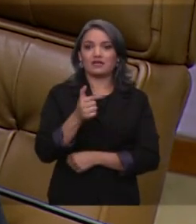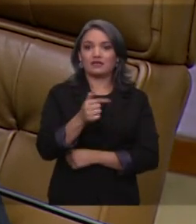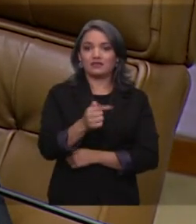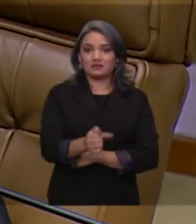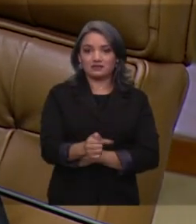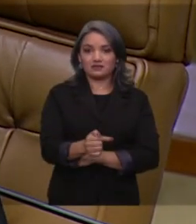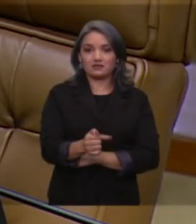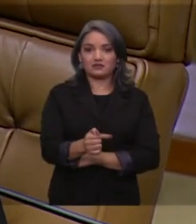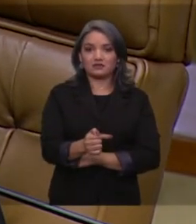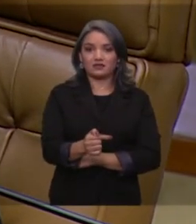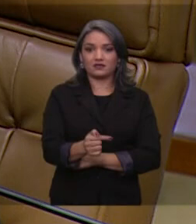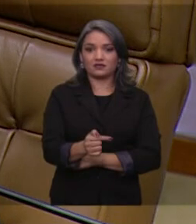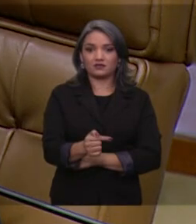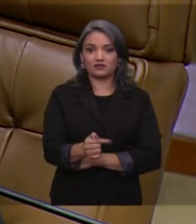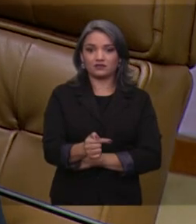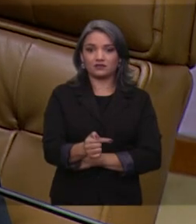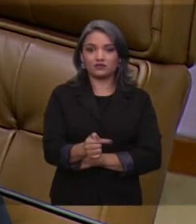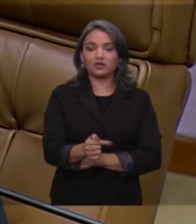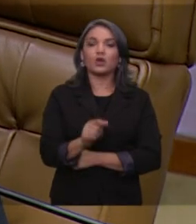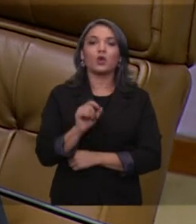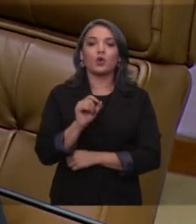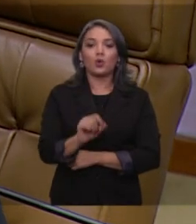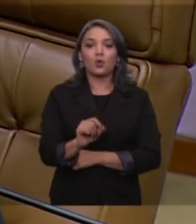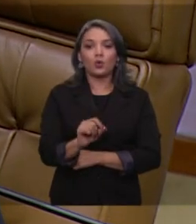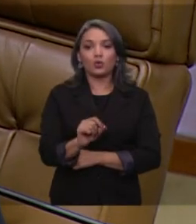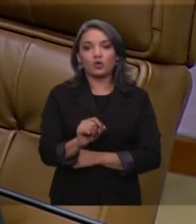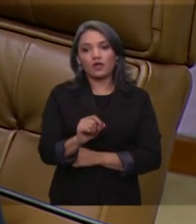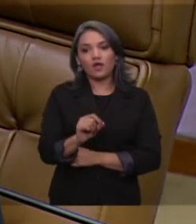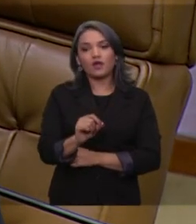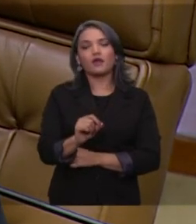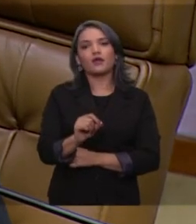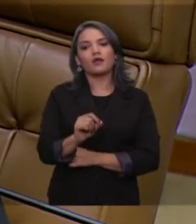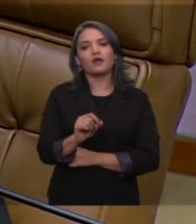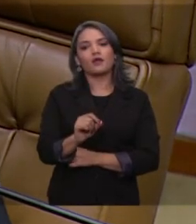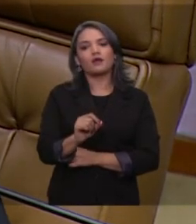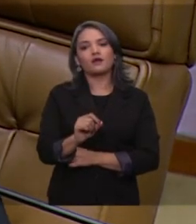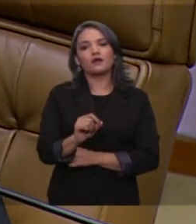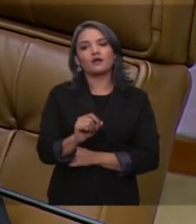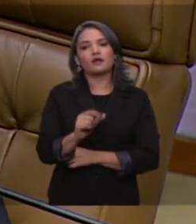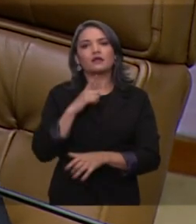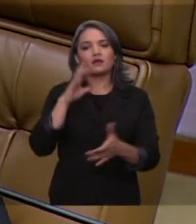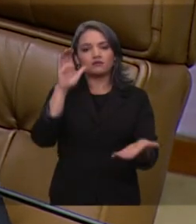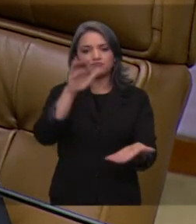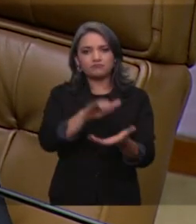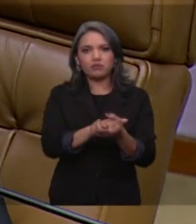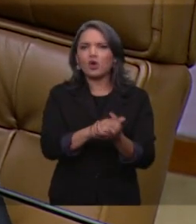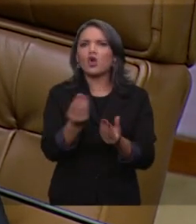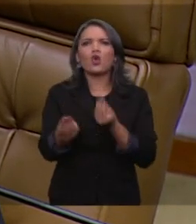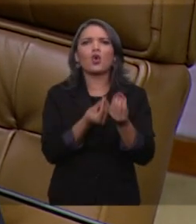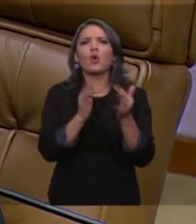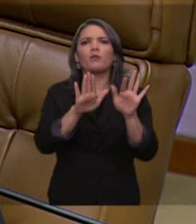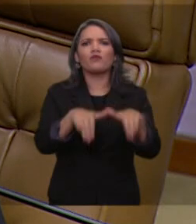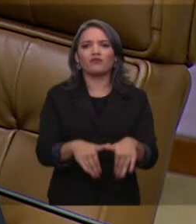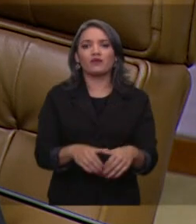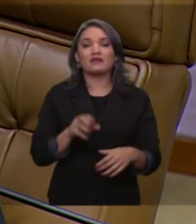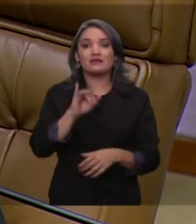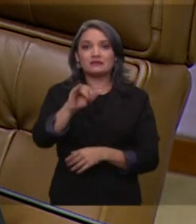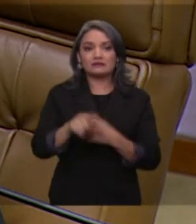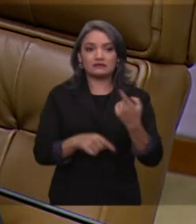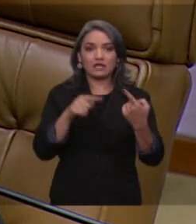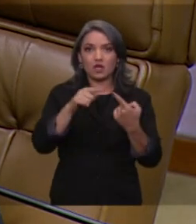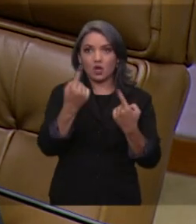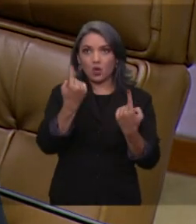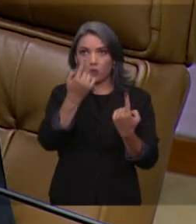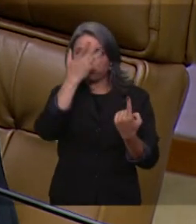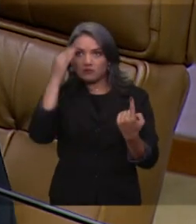que a comunhão conjugal poderia ser dissolvida pela morte de um dos cônjuges por sentença